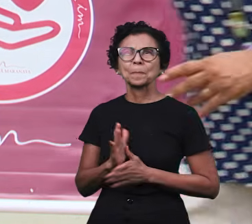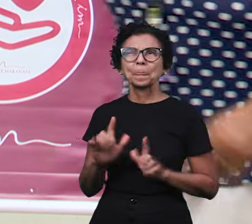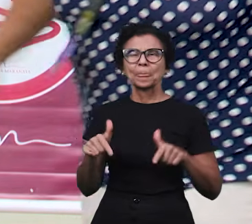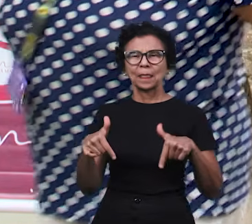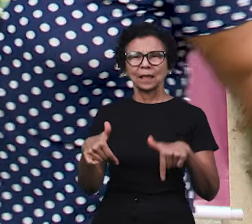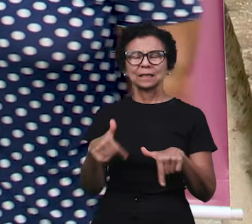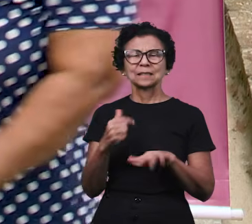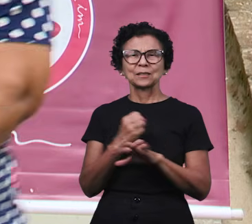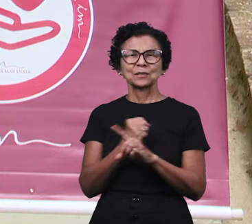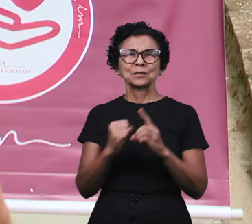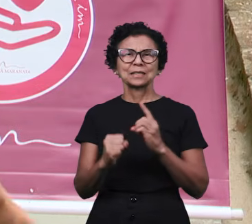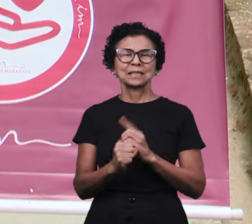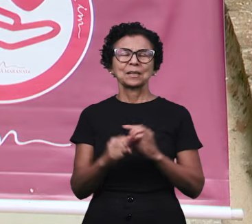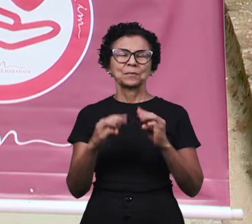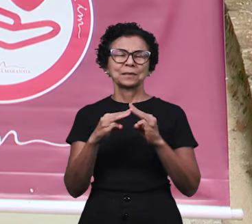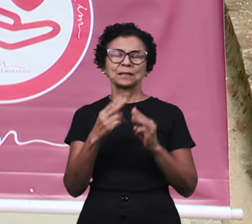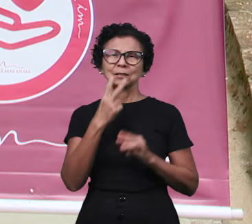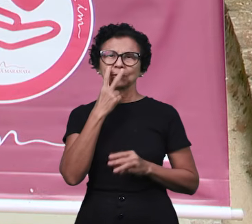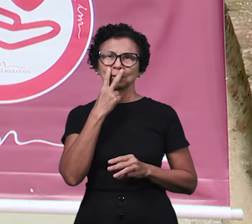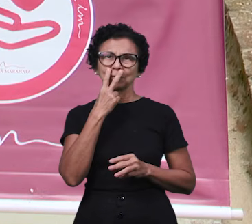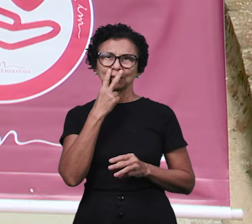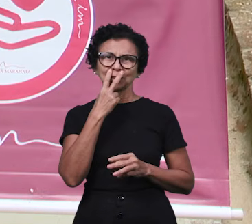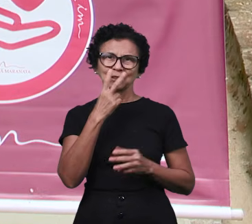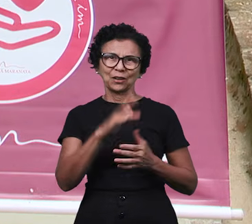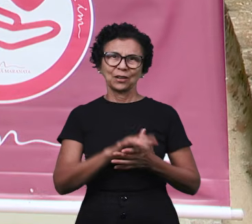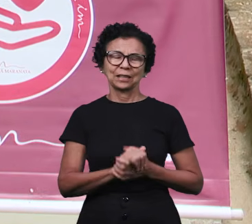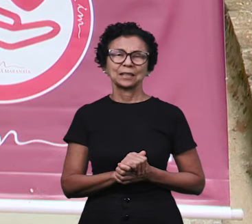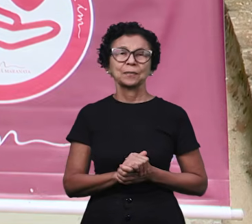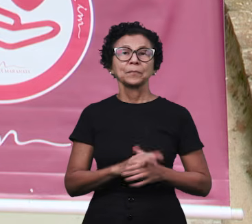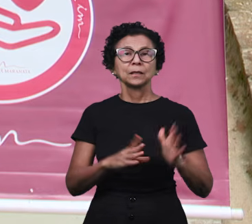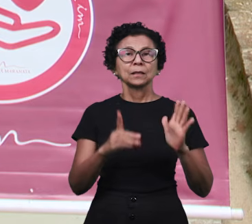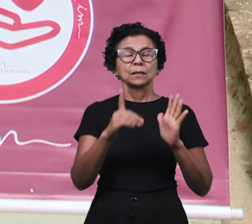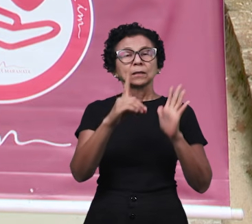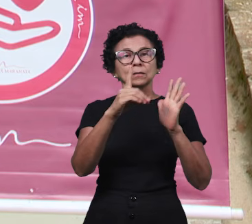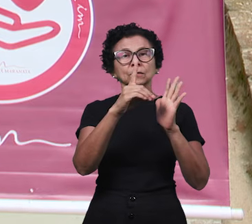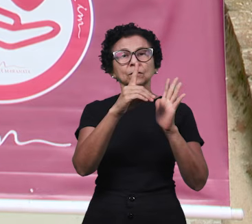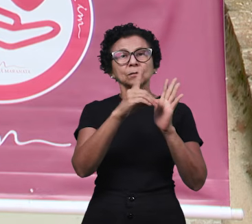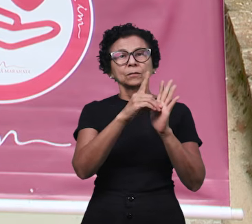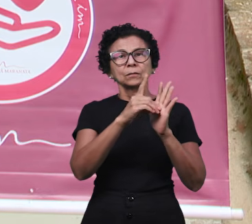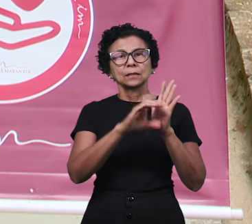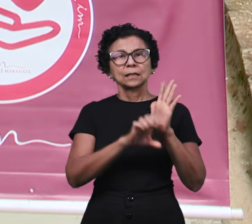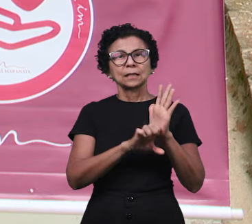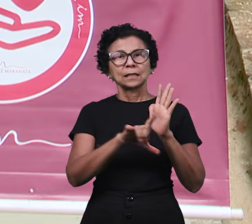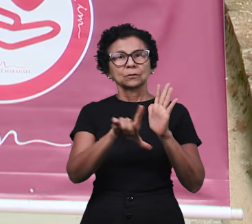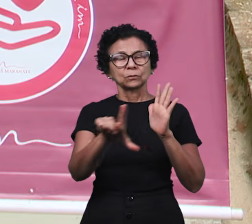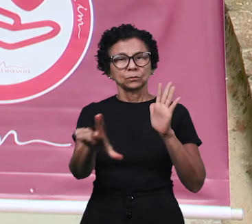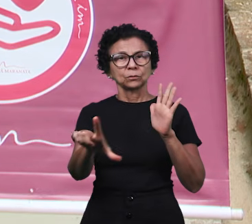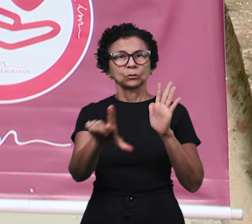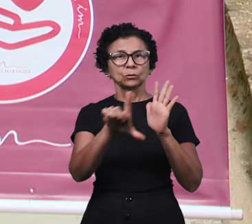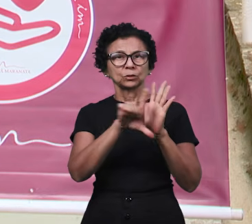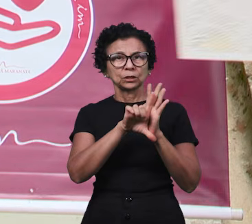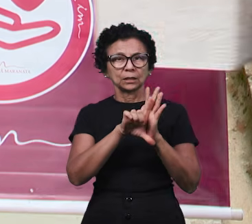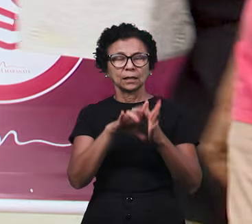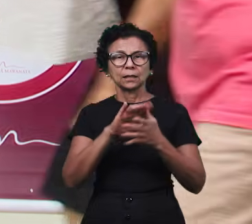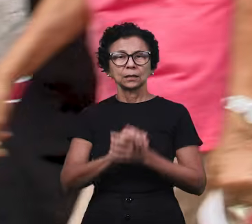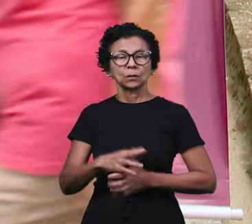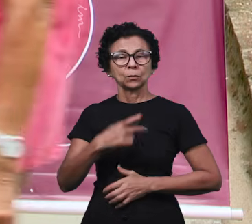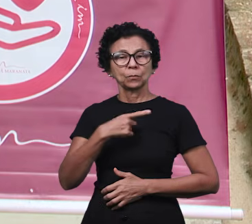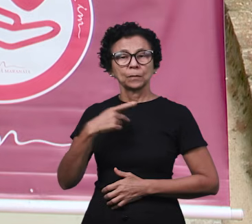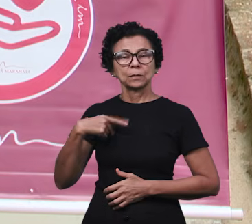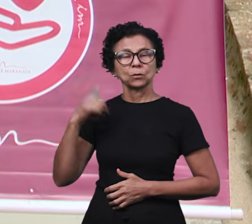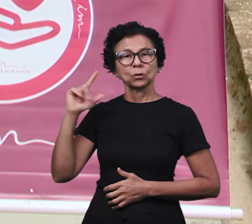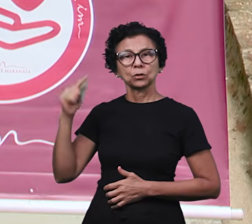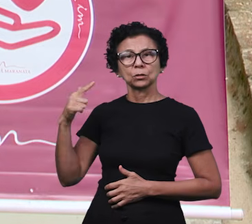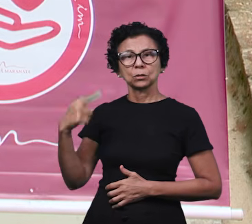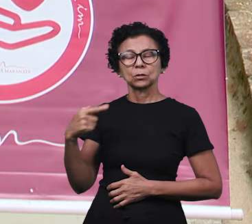a ação social no Manaim de Vitória. Em solenidade, é assinado um decreto de lei que dá o nome do pastor Geudeti